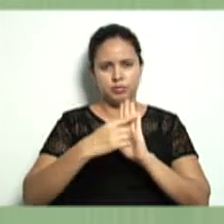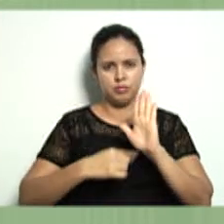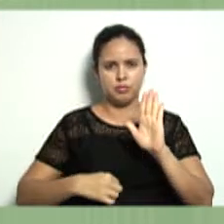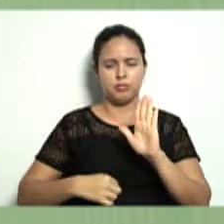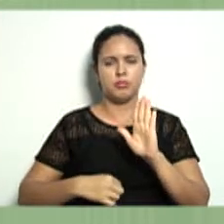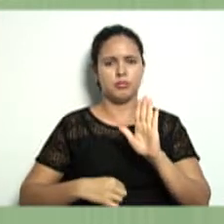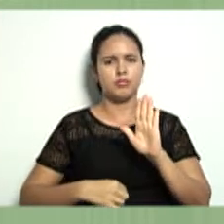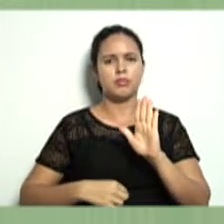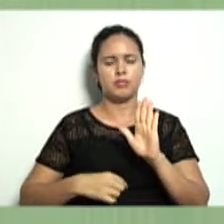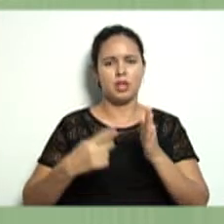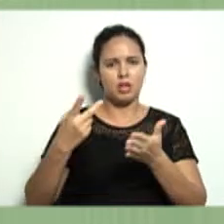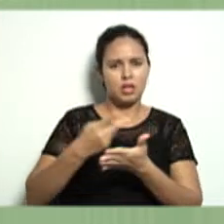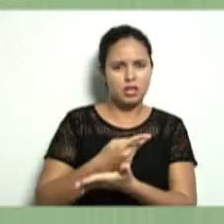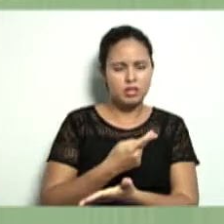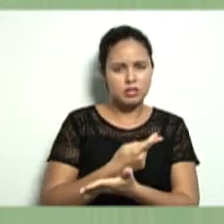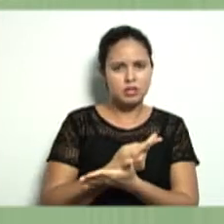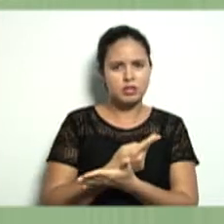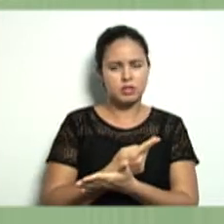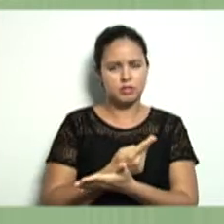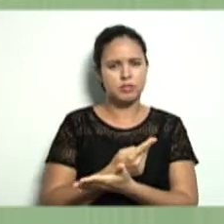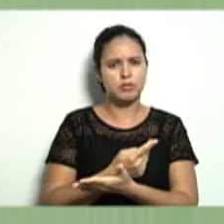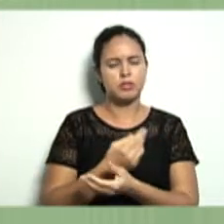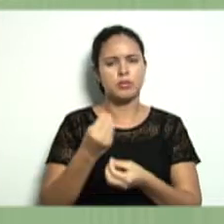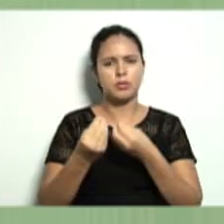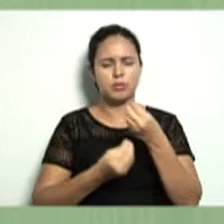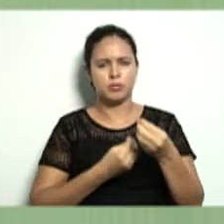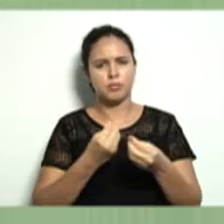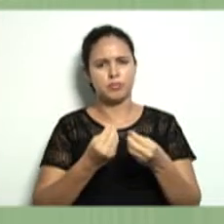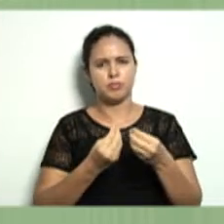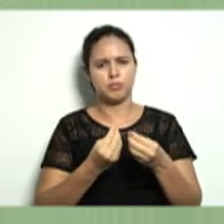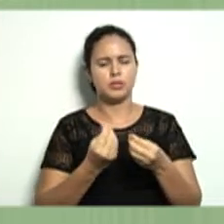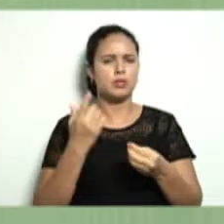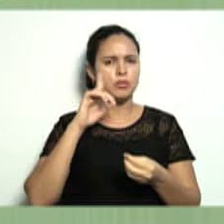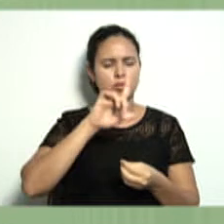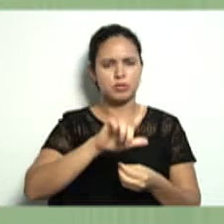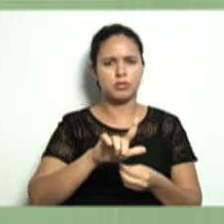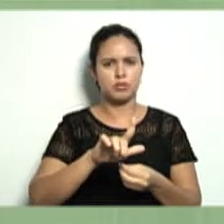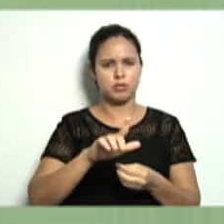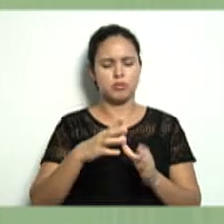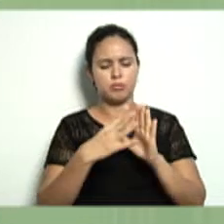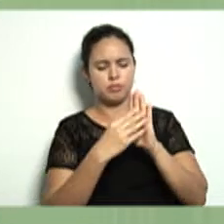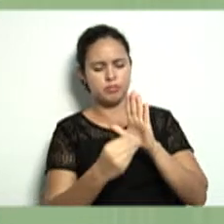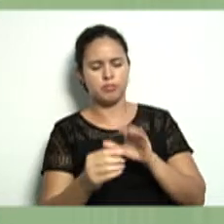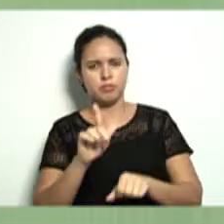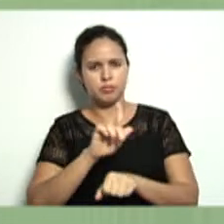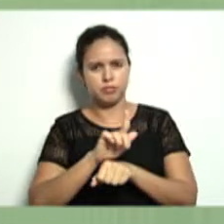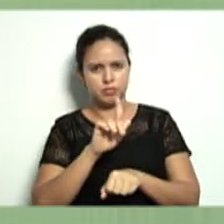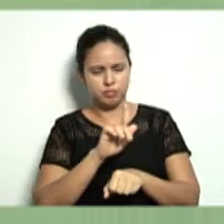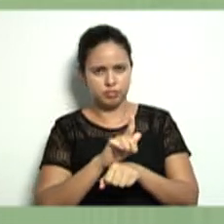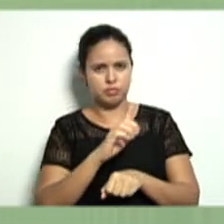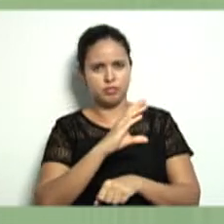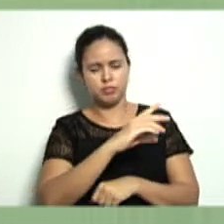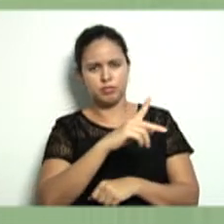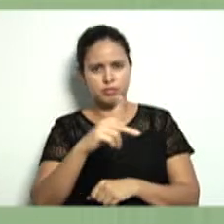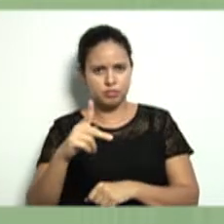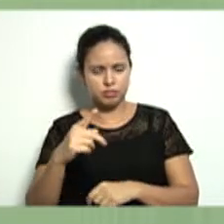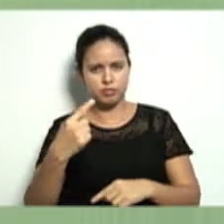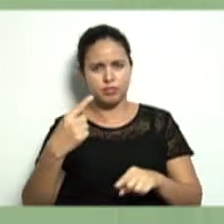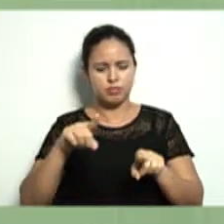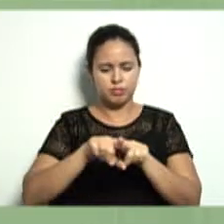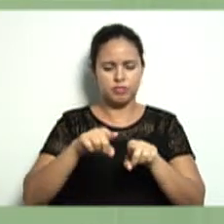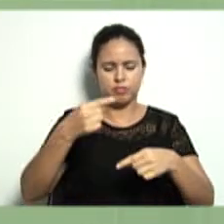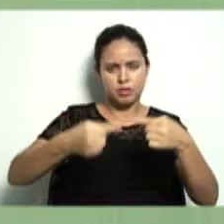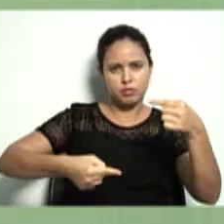opção incorreta. Para a eficiência de um modelo de gestão cooperativo e competitivo,